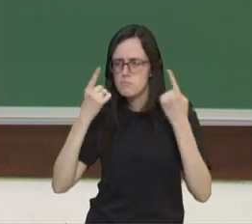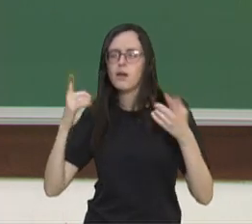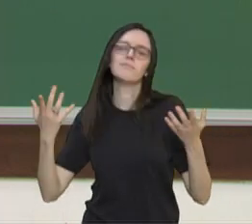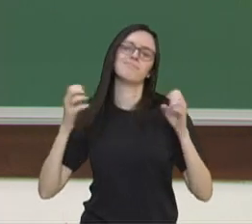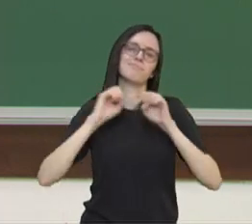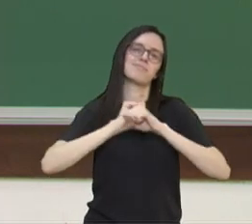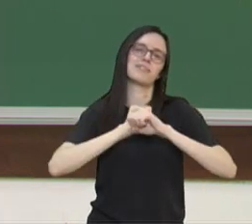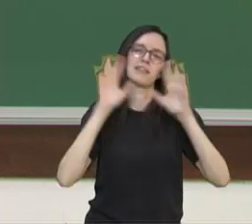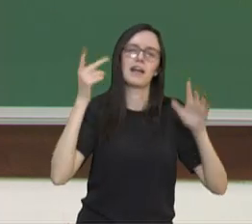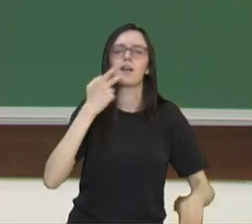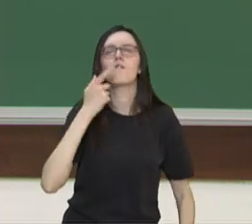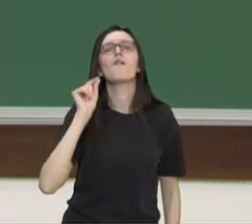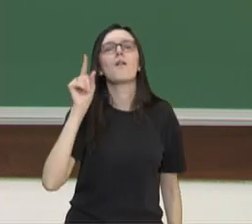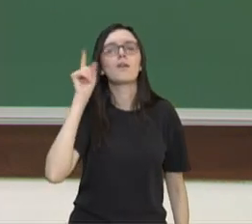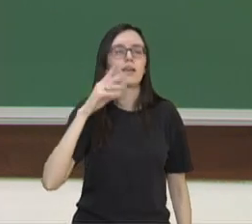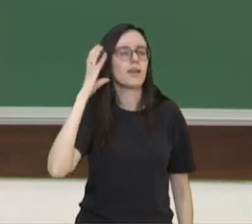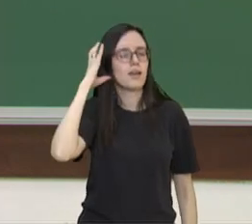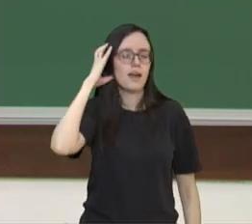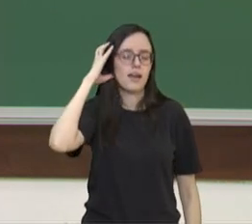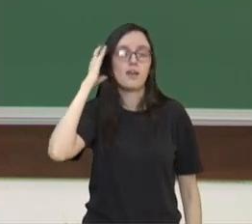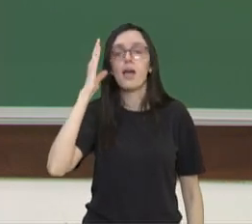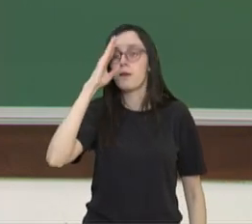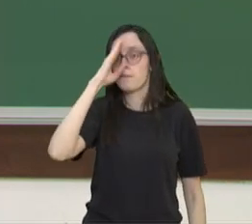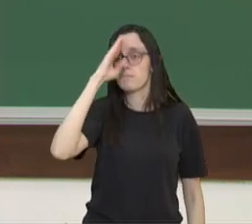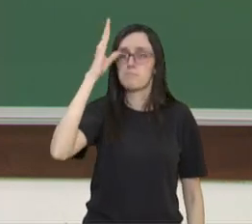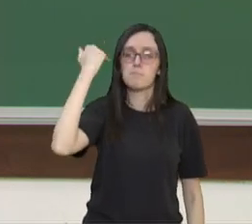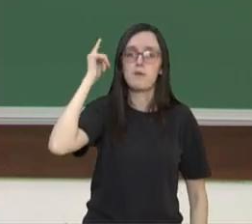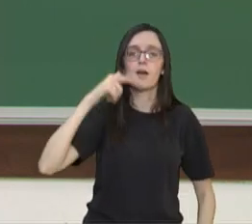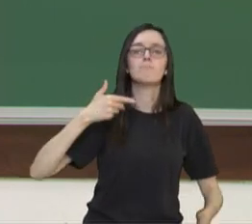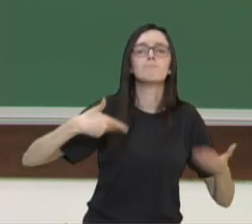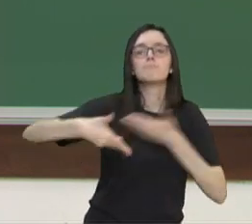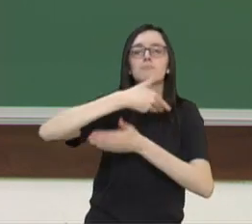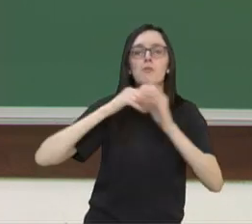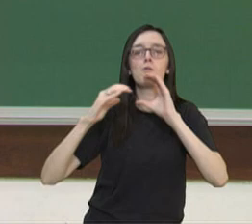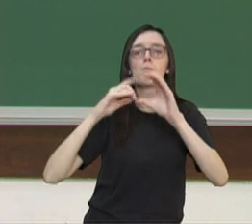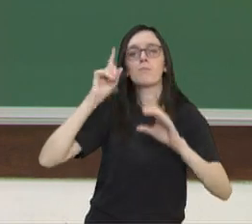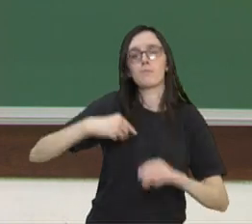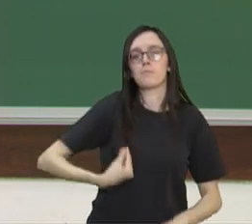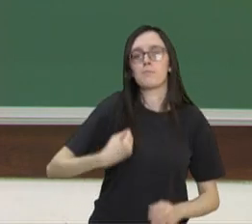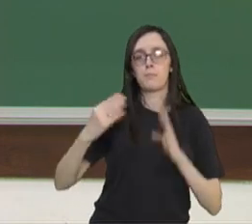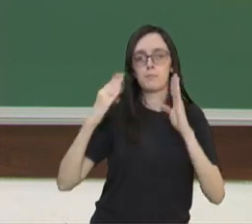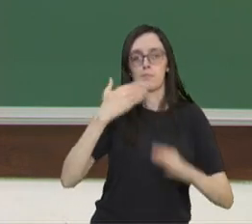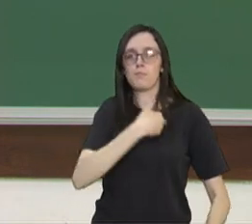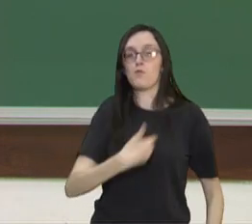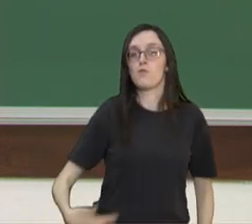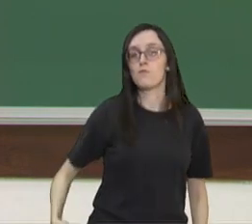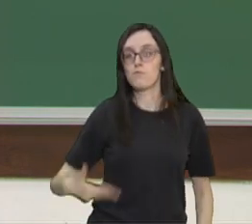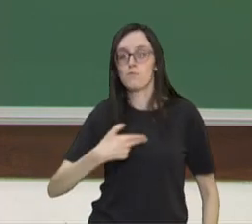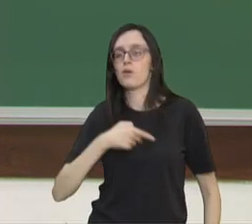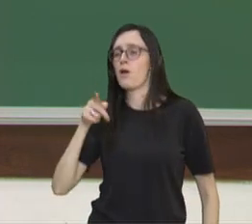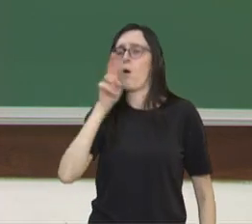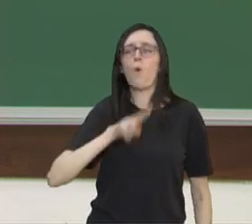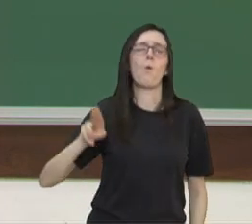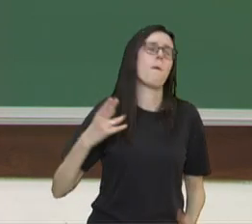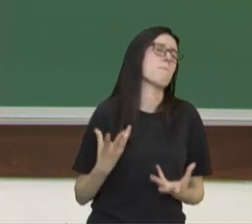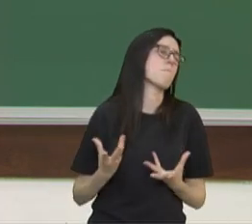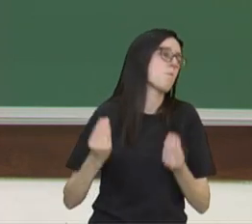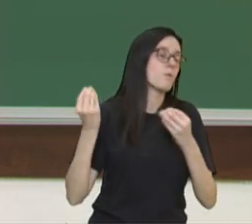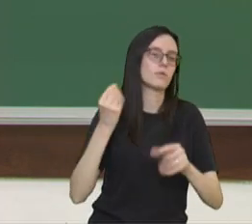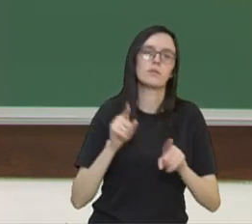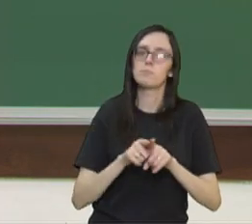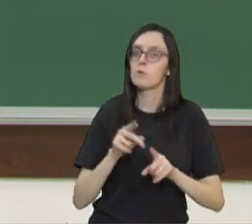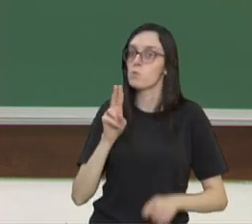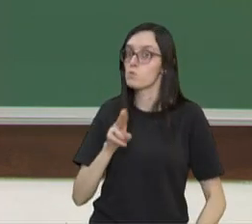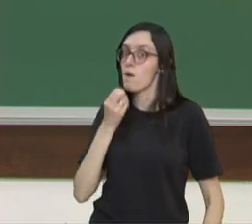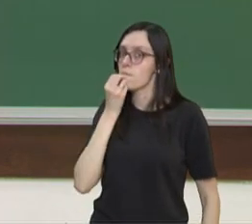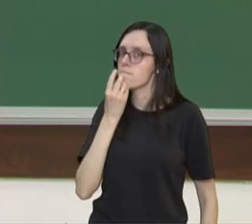falar sobre o rádio, principal meio de comunicação durante o governo do Getúlio Vargas e que ele usou muito bem, aliás, é